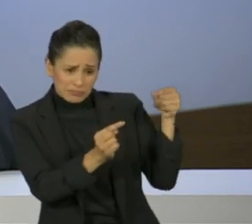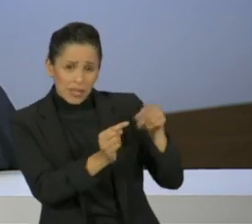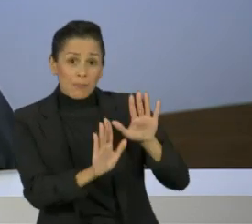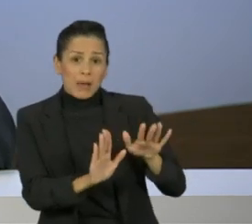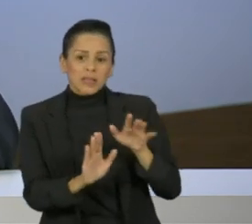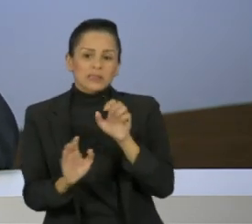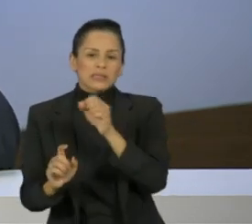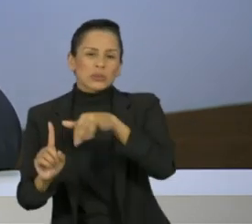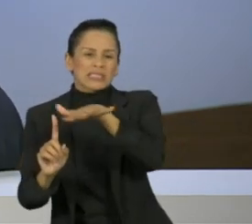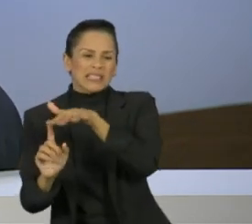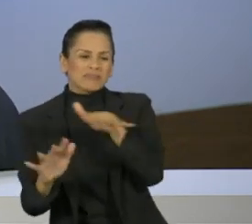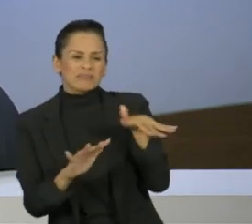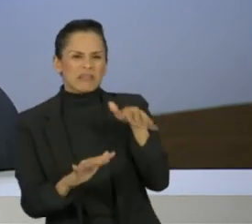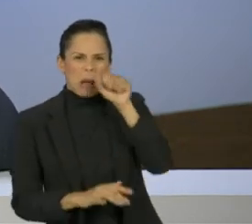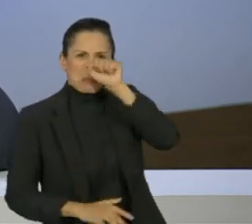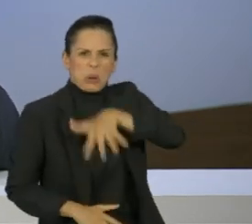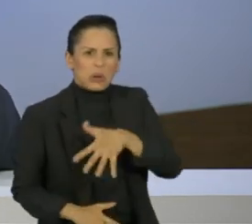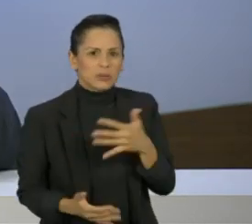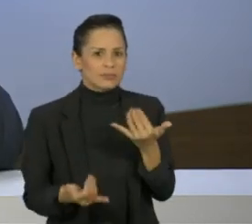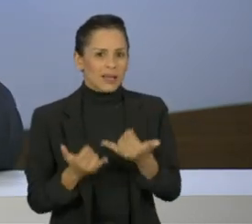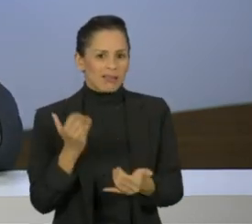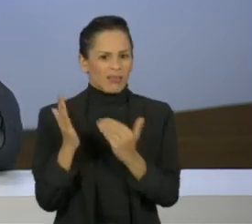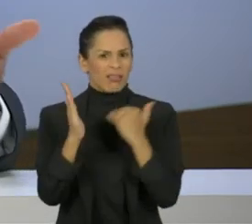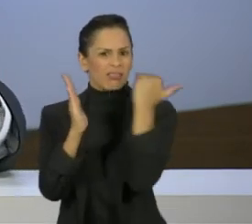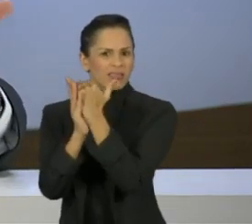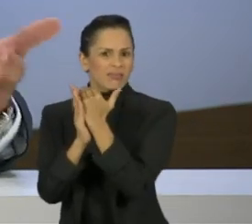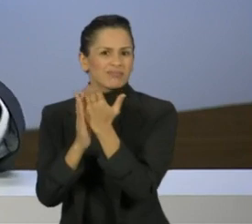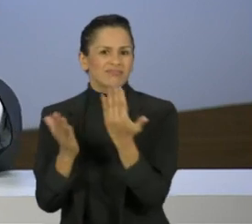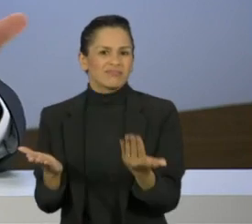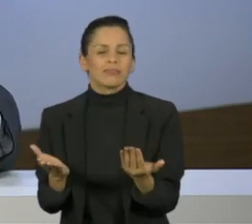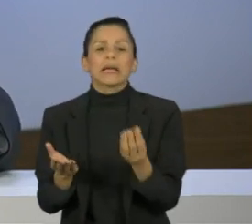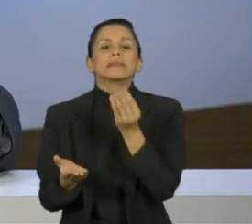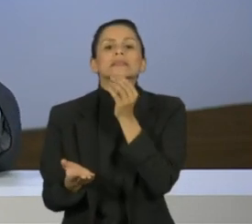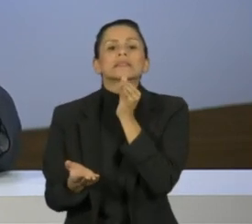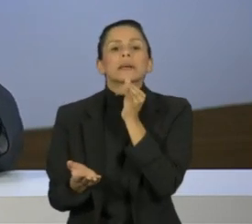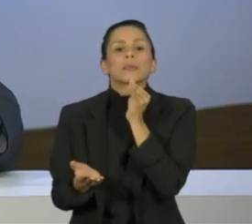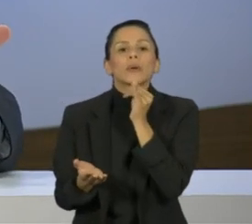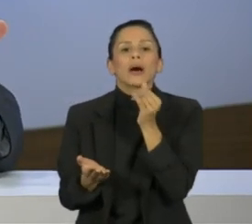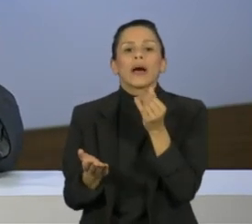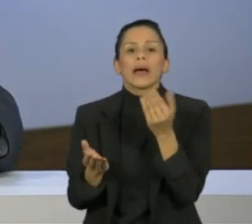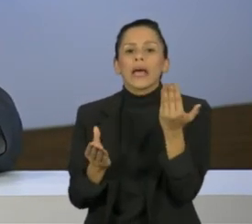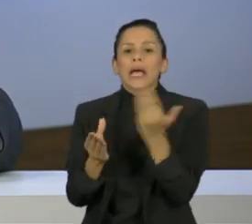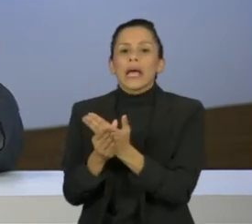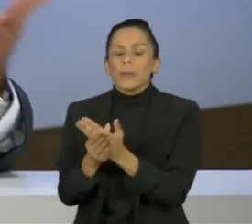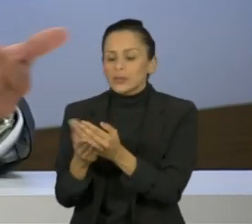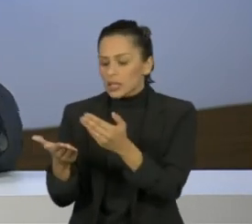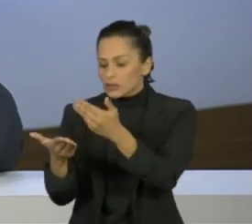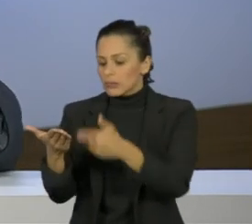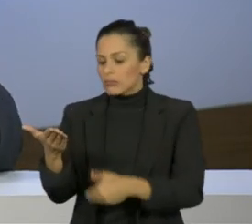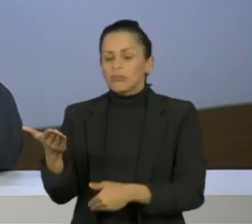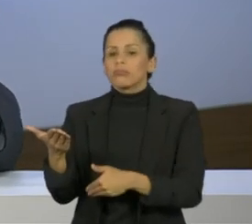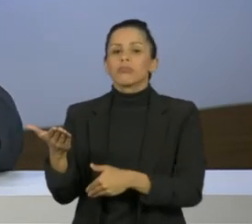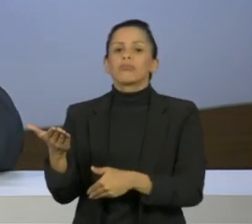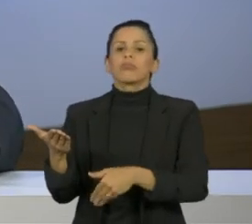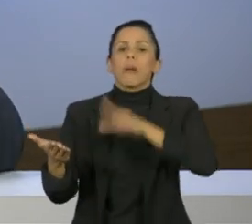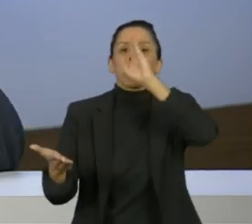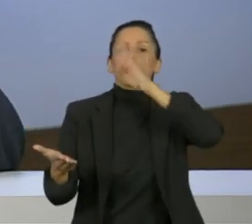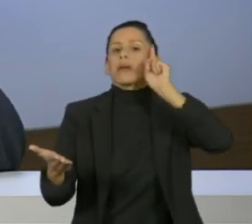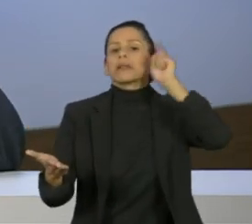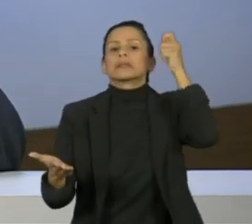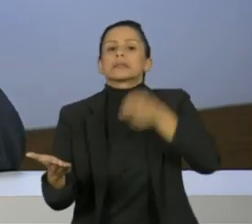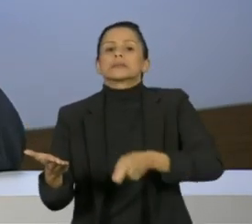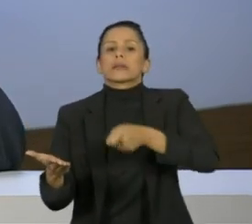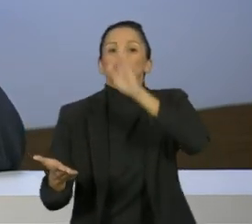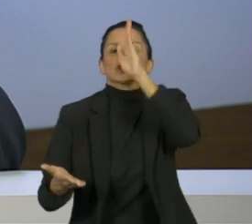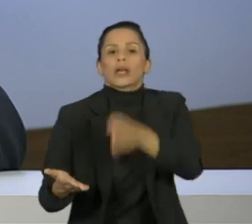se chegar até a maneira como pedido de vista sem uma fundamentação que a sociedade toda vez que compreendo que as pessoas que estão